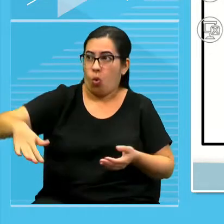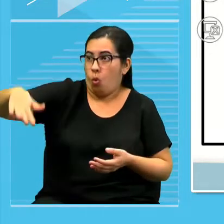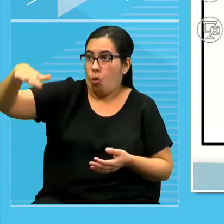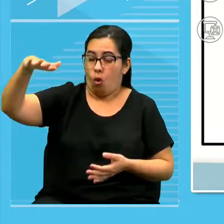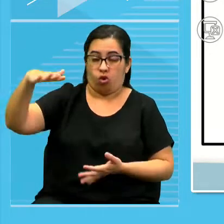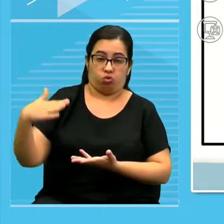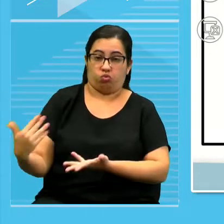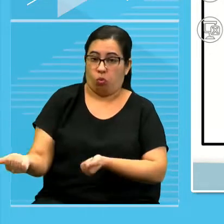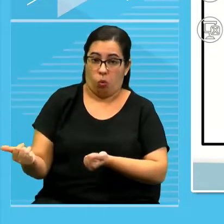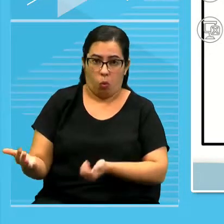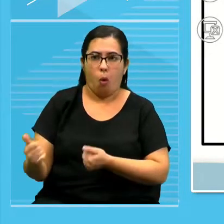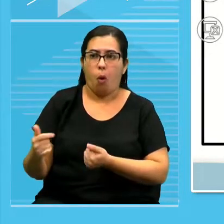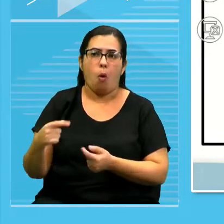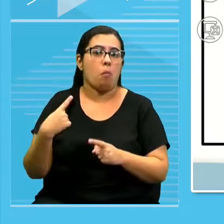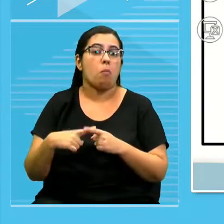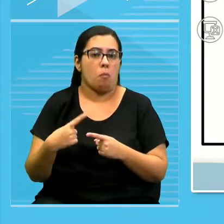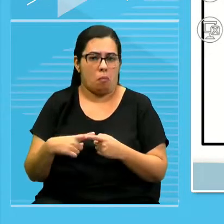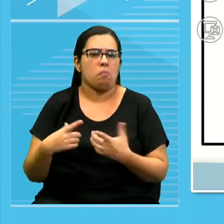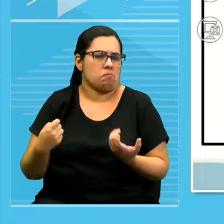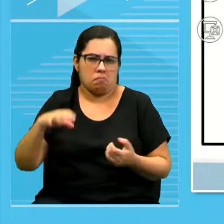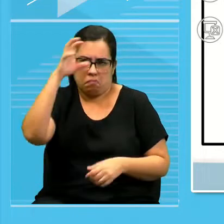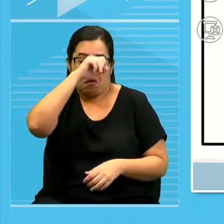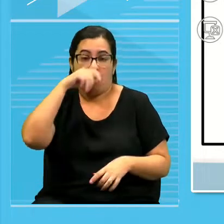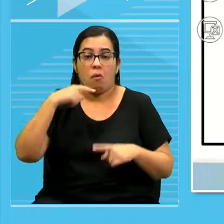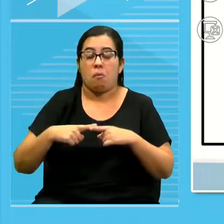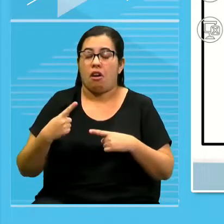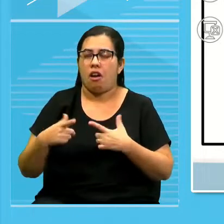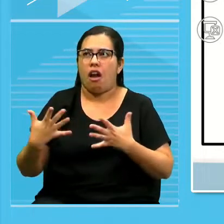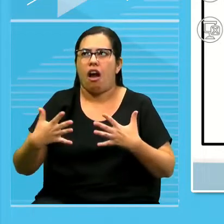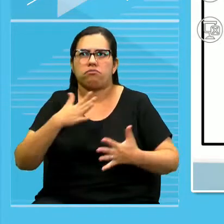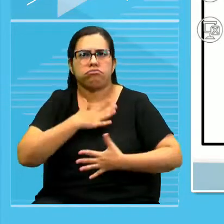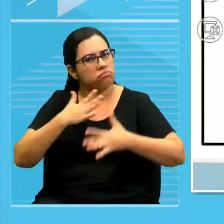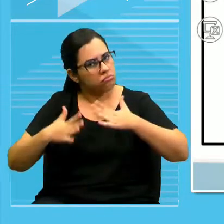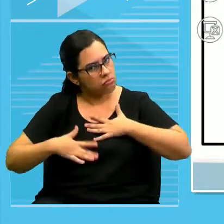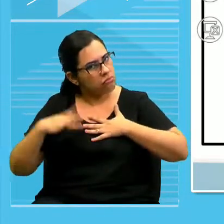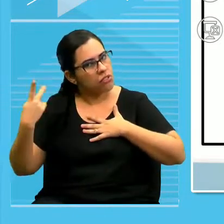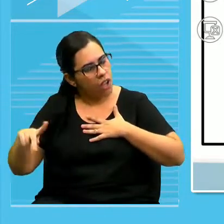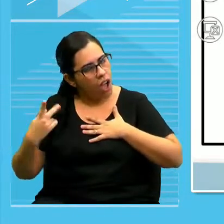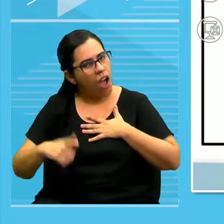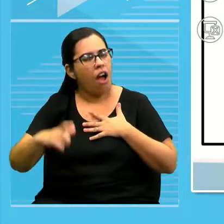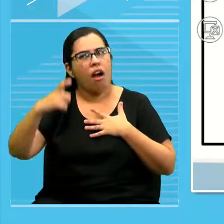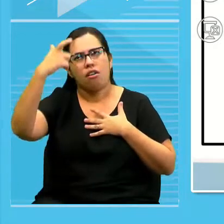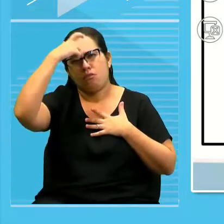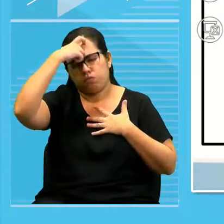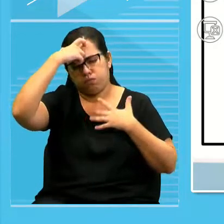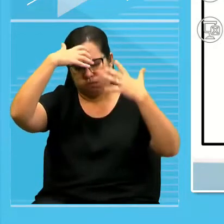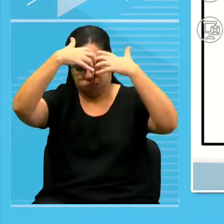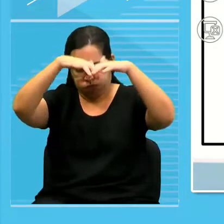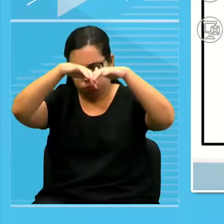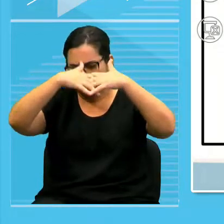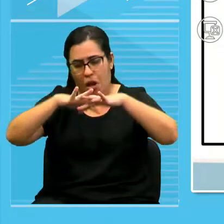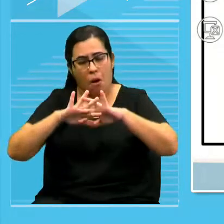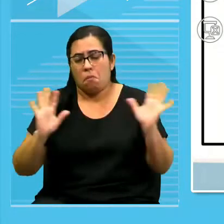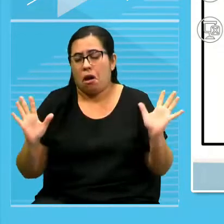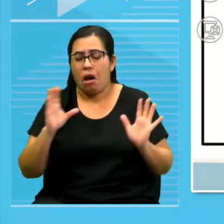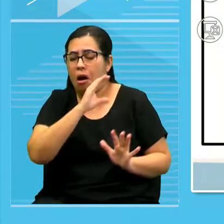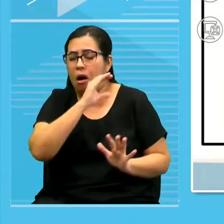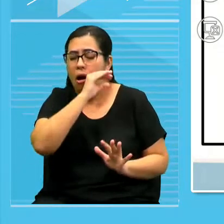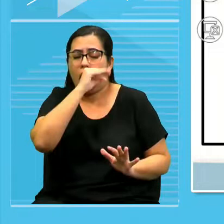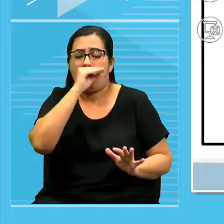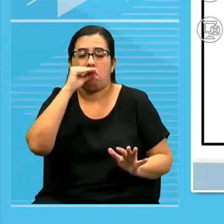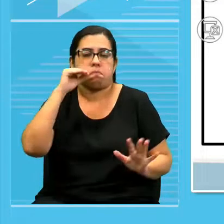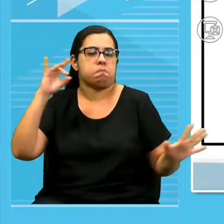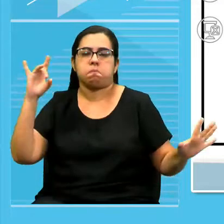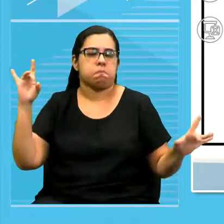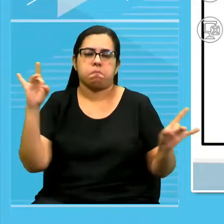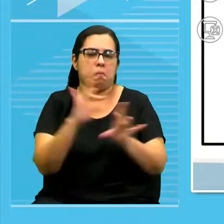cognitiva intelectual isso entende que quando você atinge ali A maioridade você